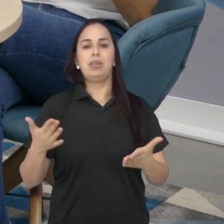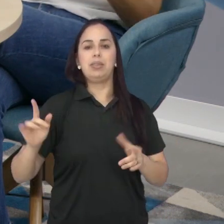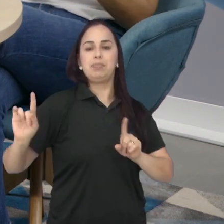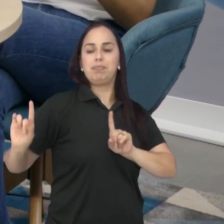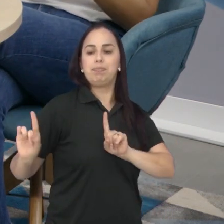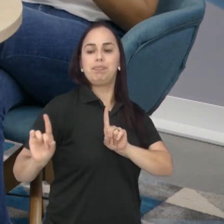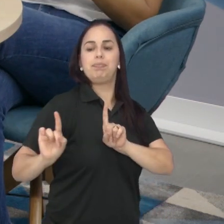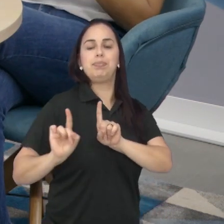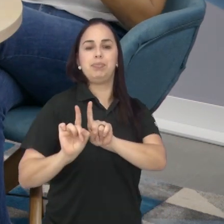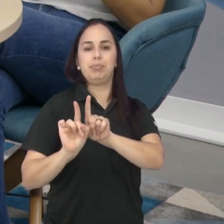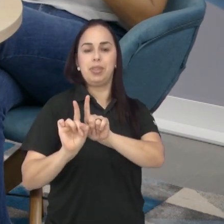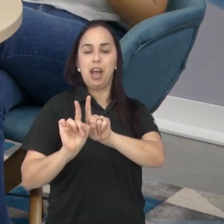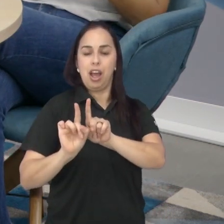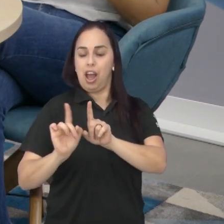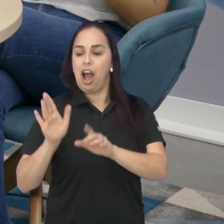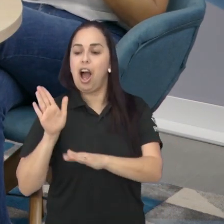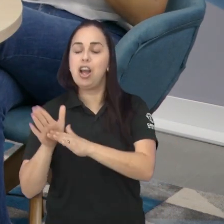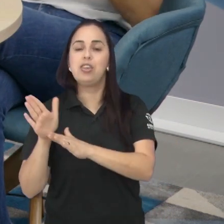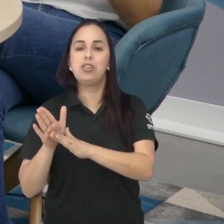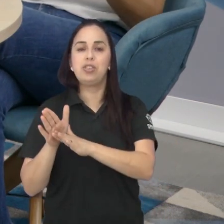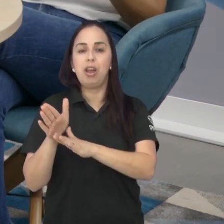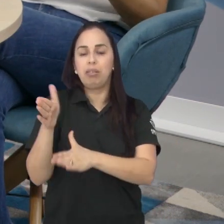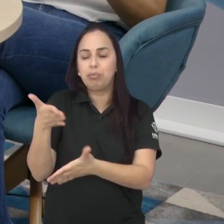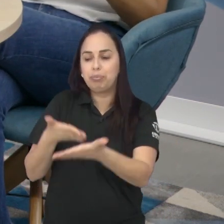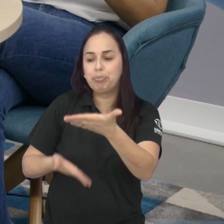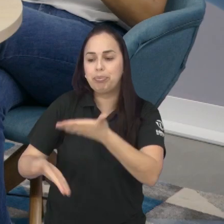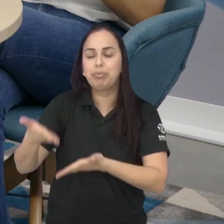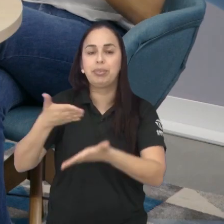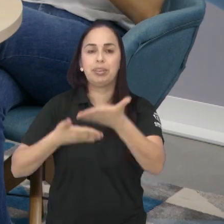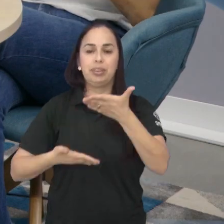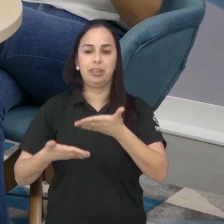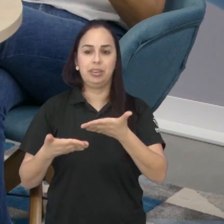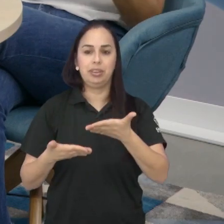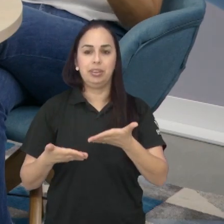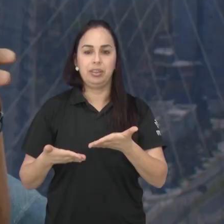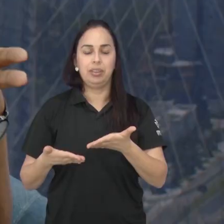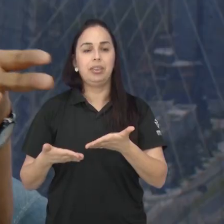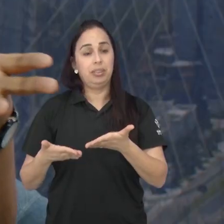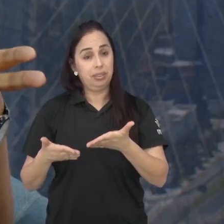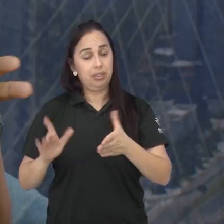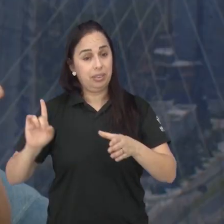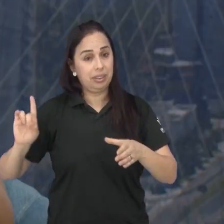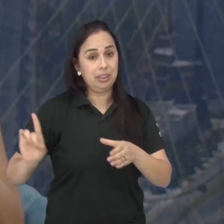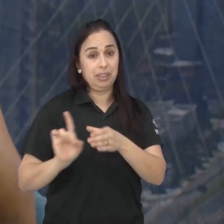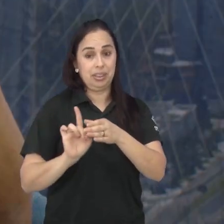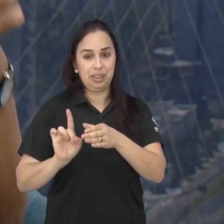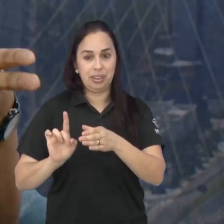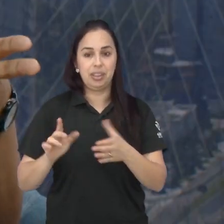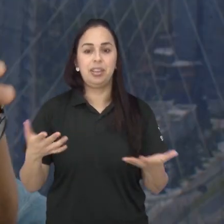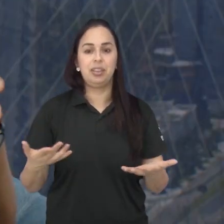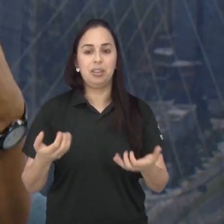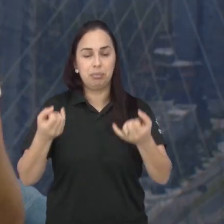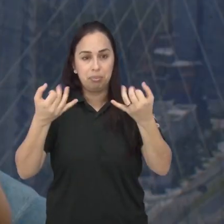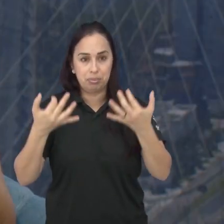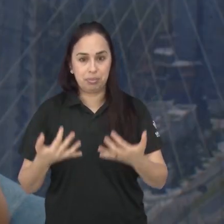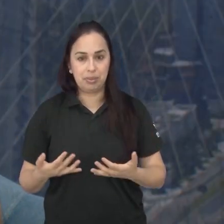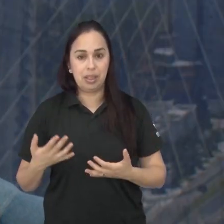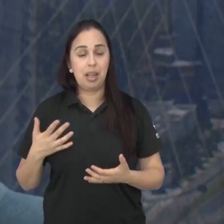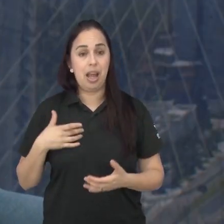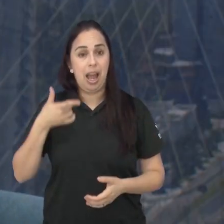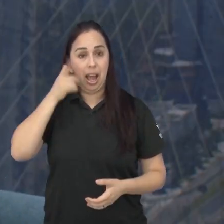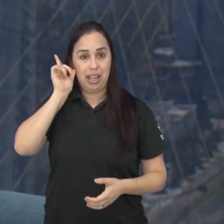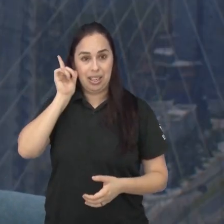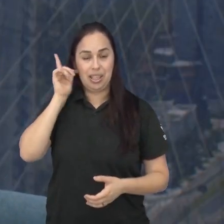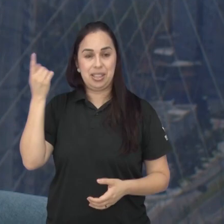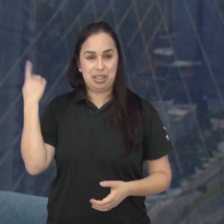um movimento bastante colaborativo, de cuidado, né? Então a força está nesse cuidado. Só contando para vocês, antes de vir para